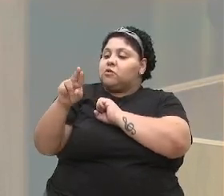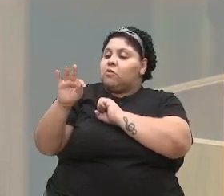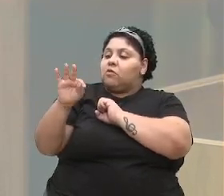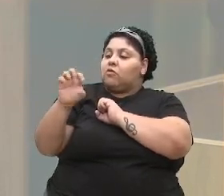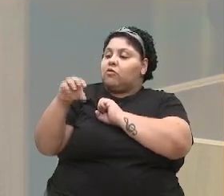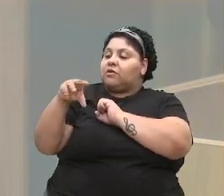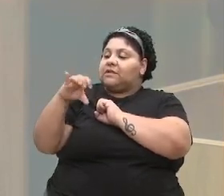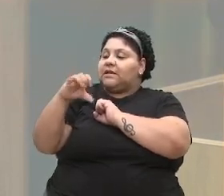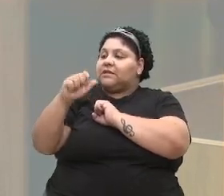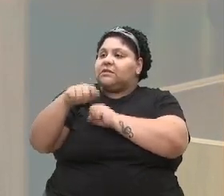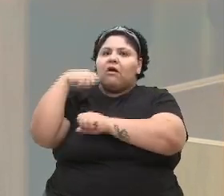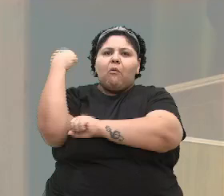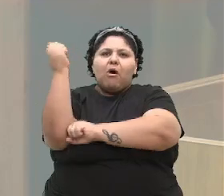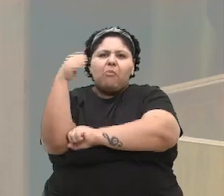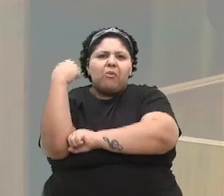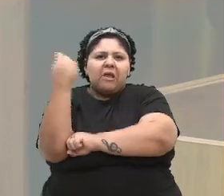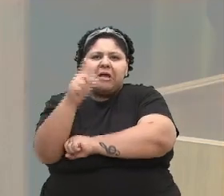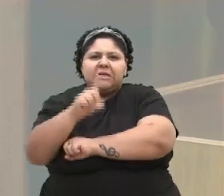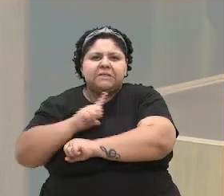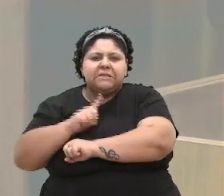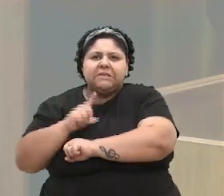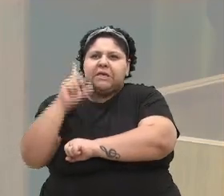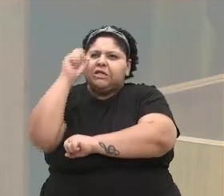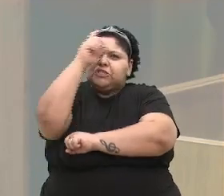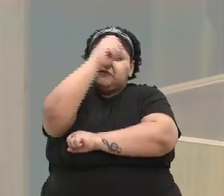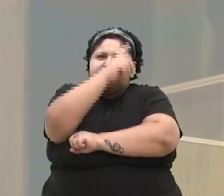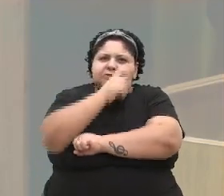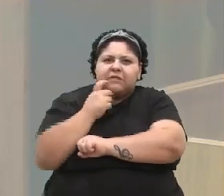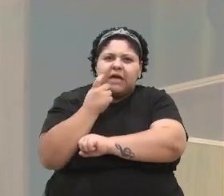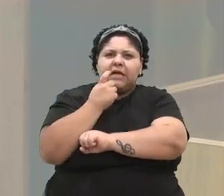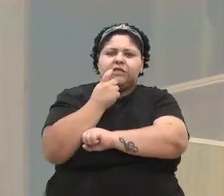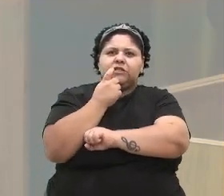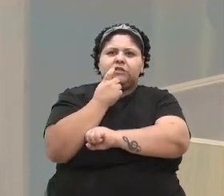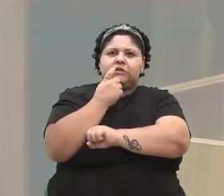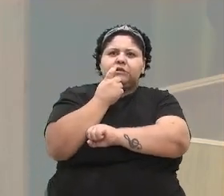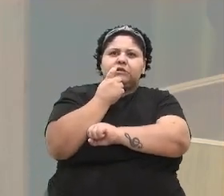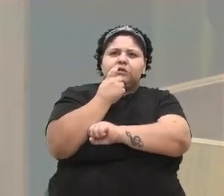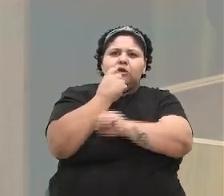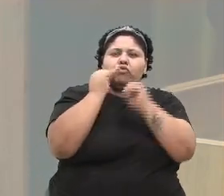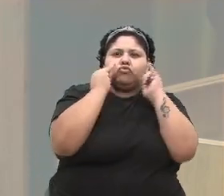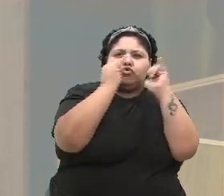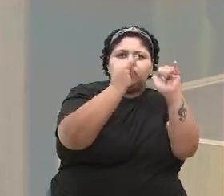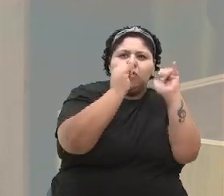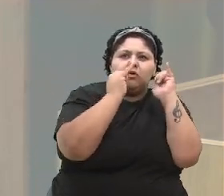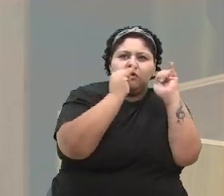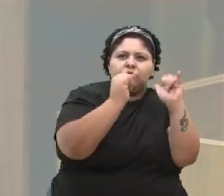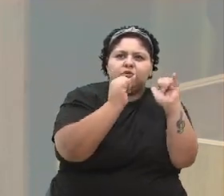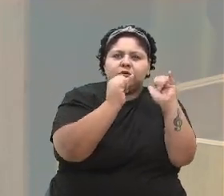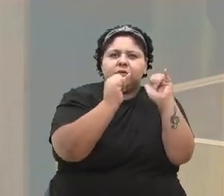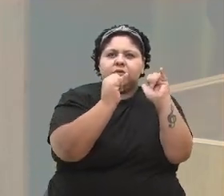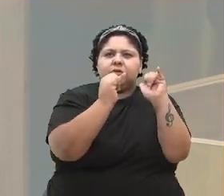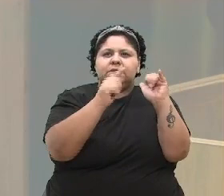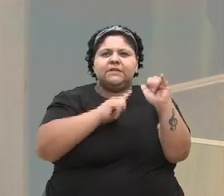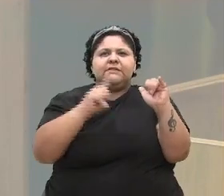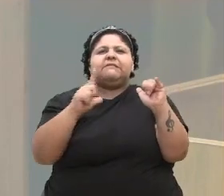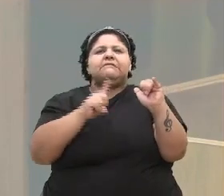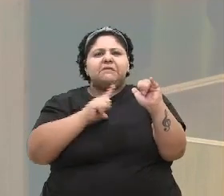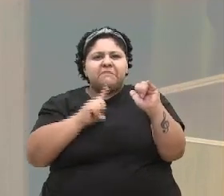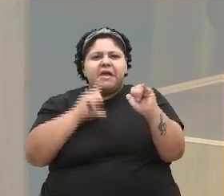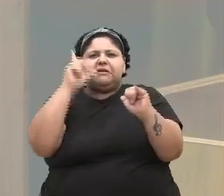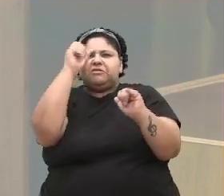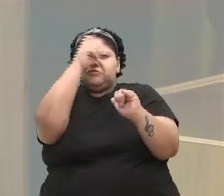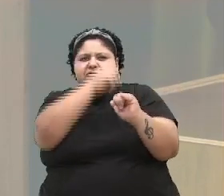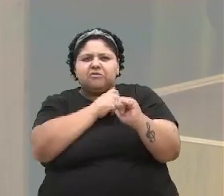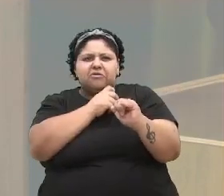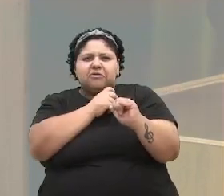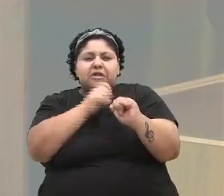para transitar, onde o transporte coletivo está fazendo milagre para transitar, que conforme o carro que